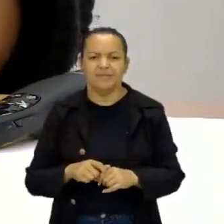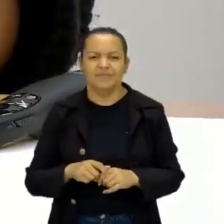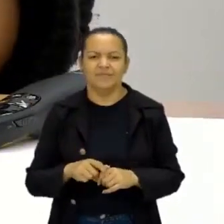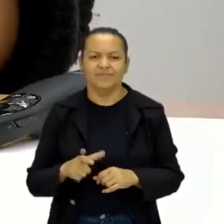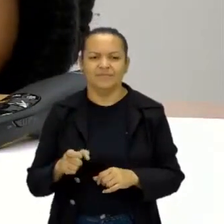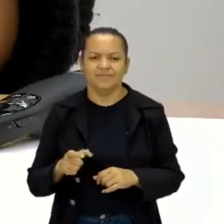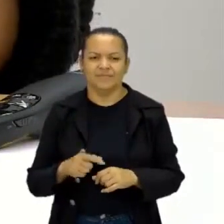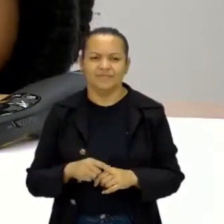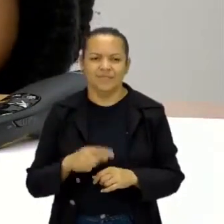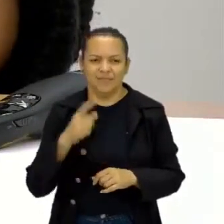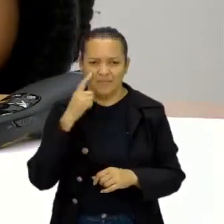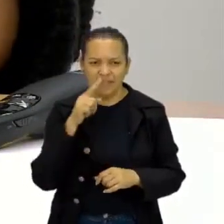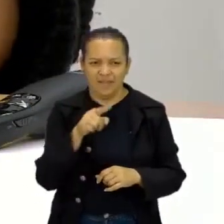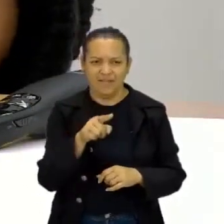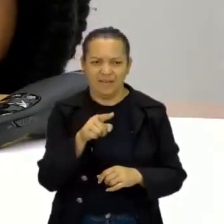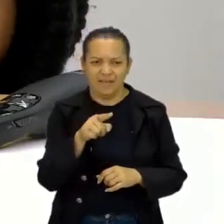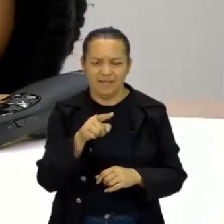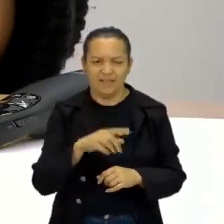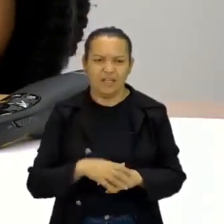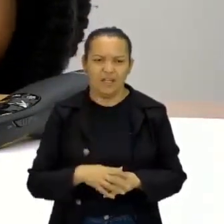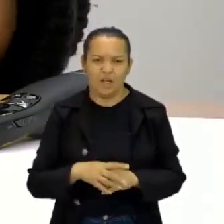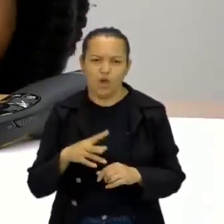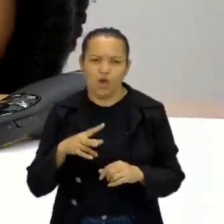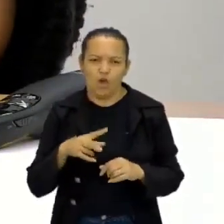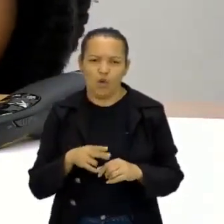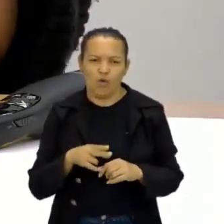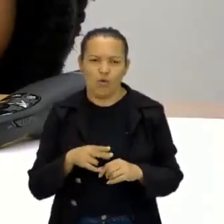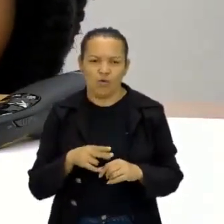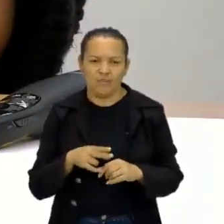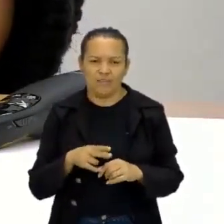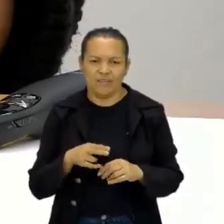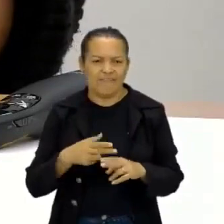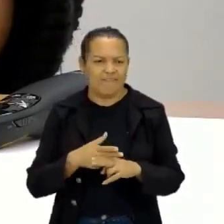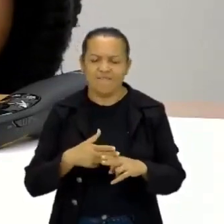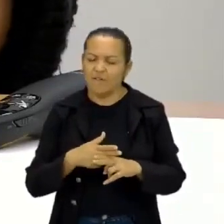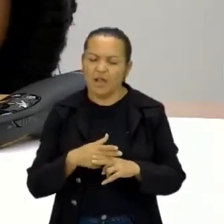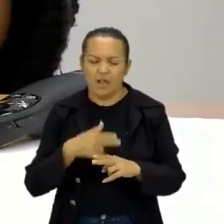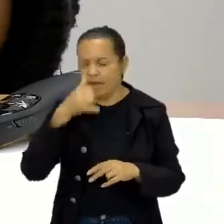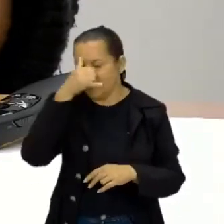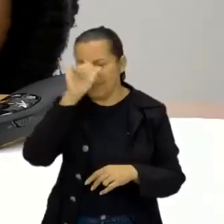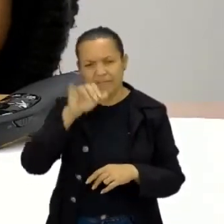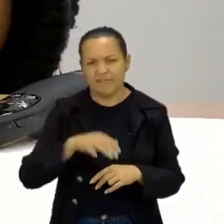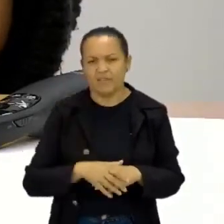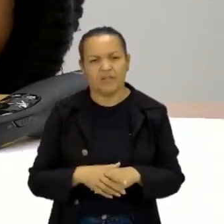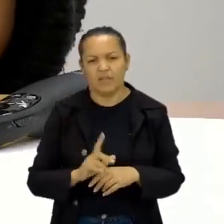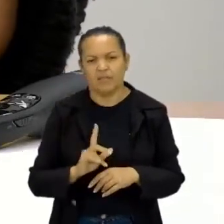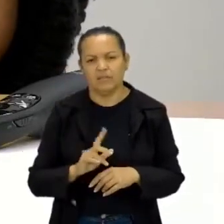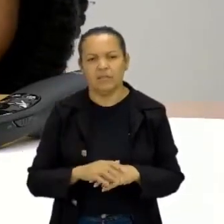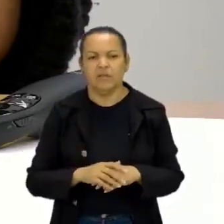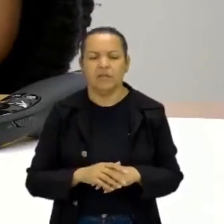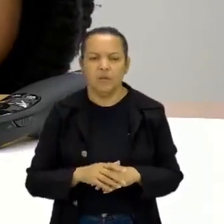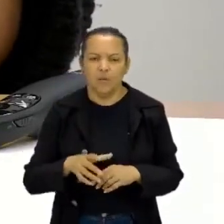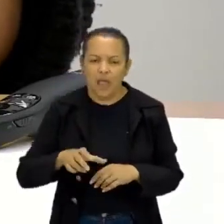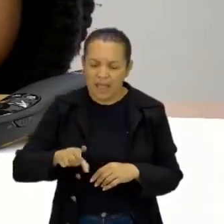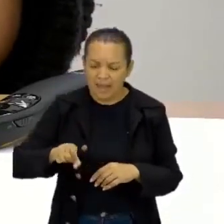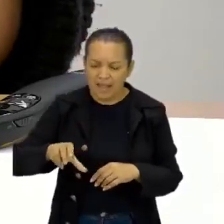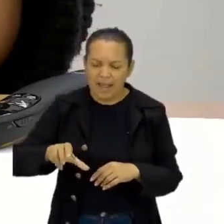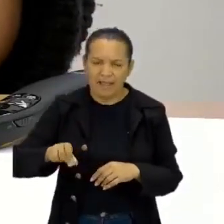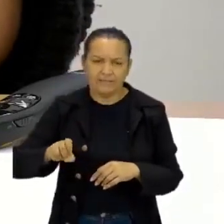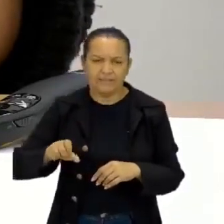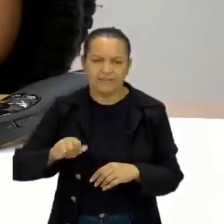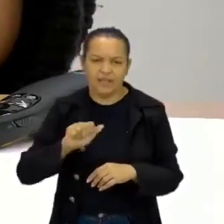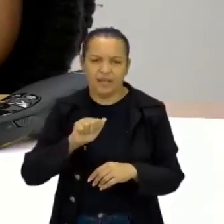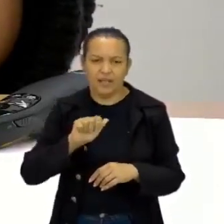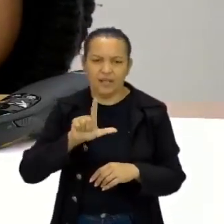coisa para fio, alicate de corte, tá? Tenta não usar faca, porque você vai acabar cortando o dedo. Alicate de